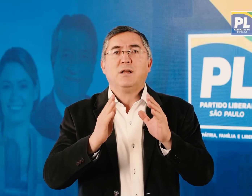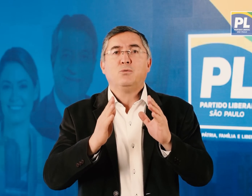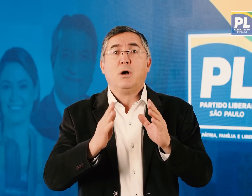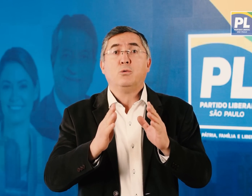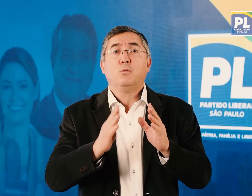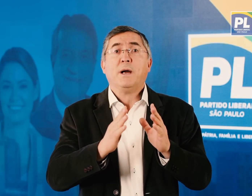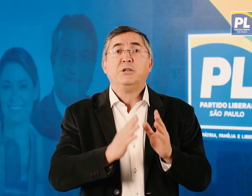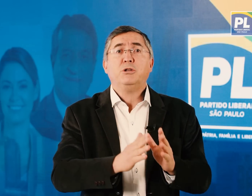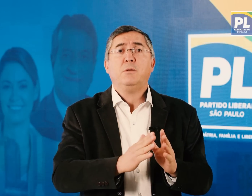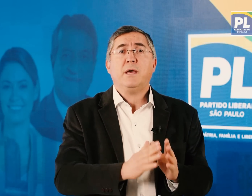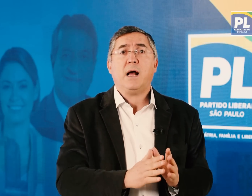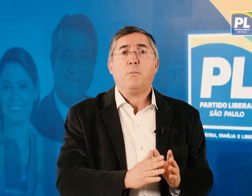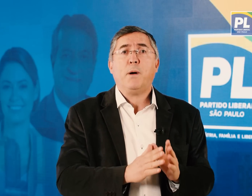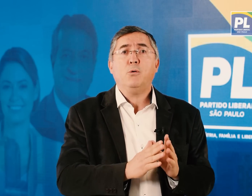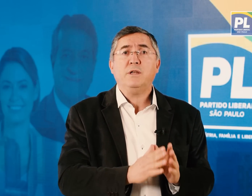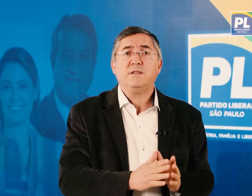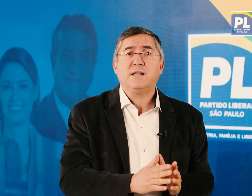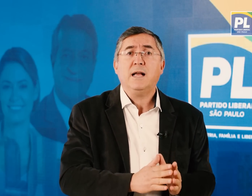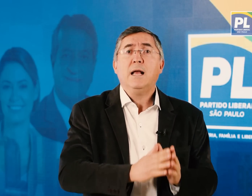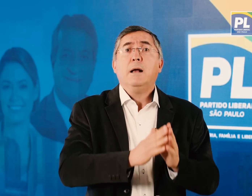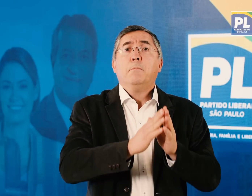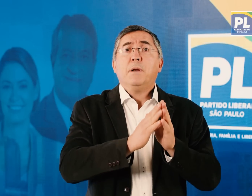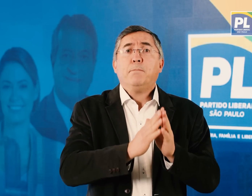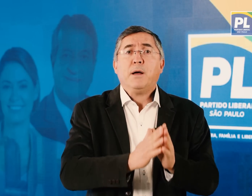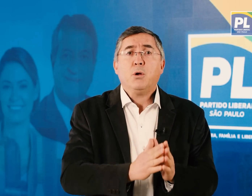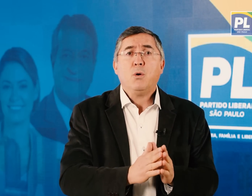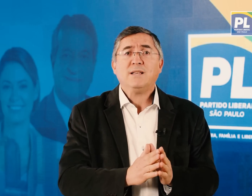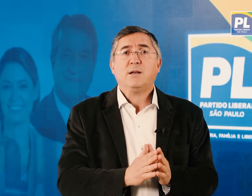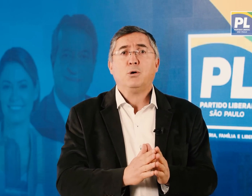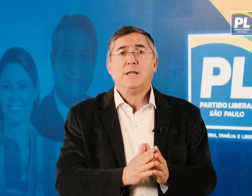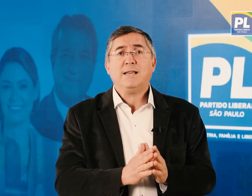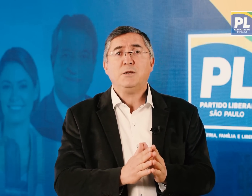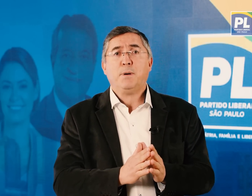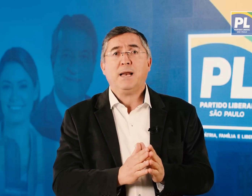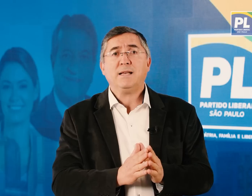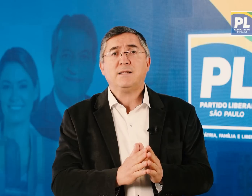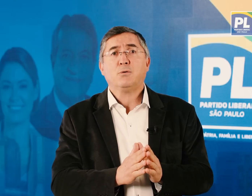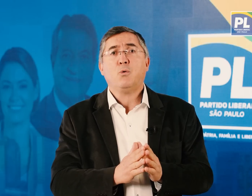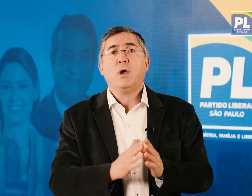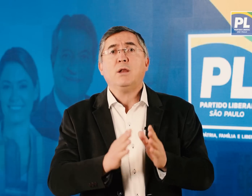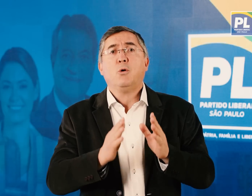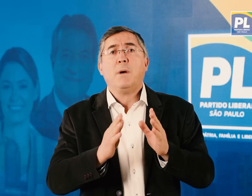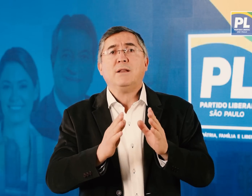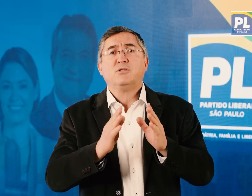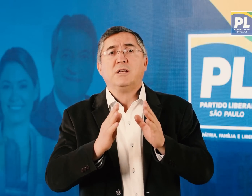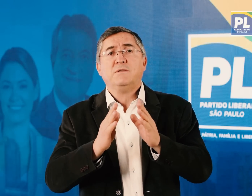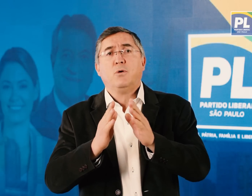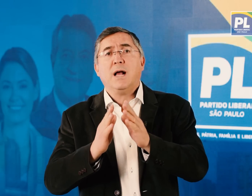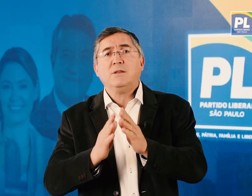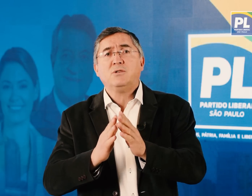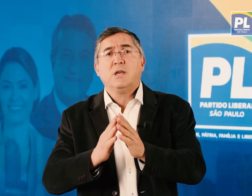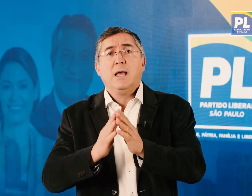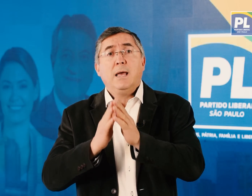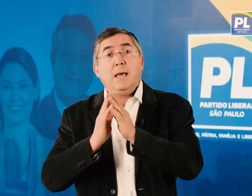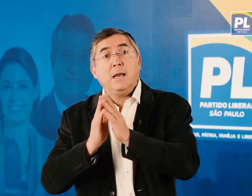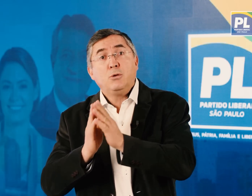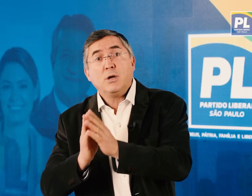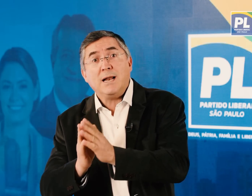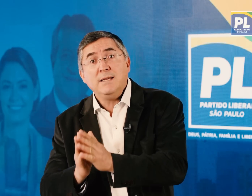direção estadual do Partido Liberal Paulista preparou essa rodada de palestra com renomados